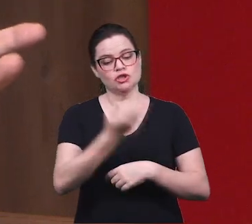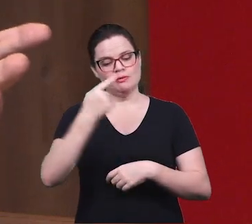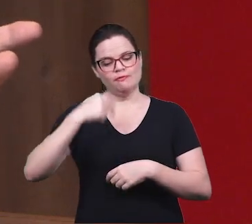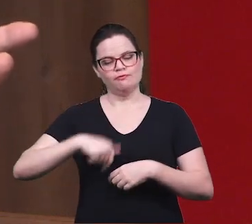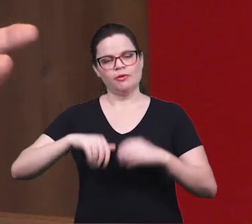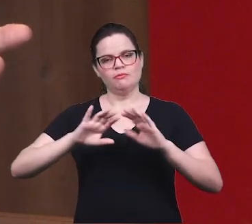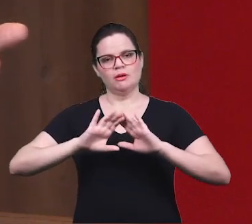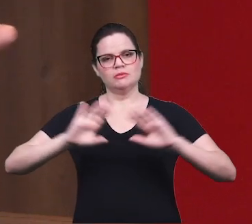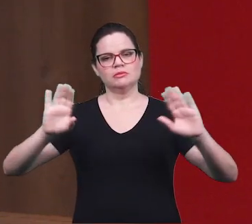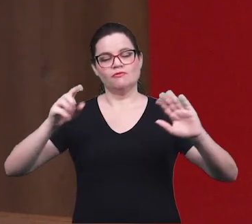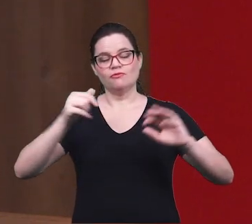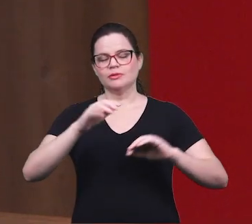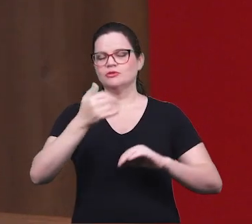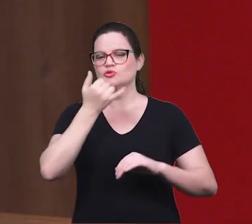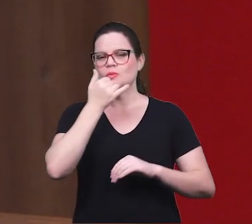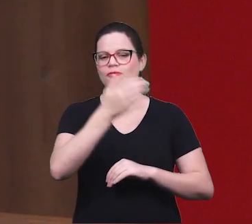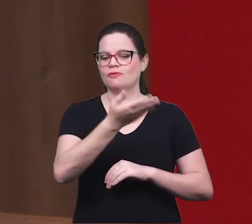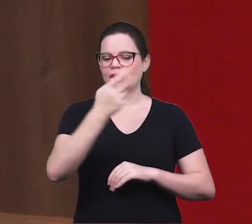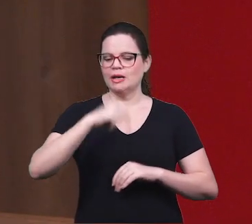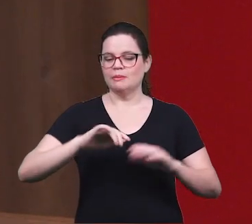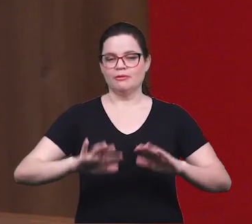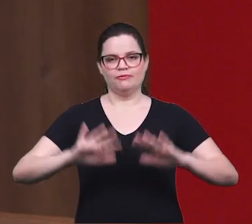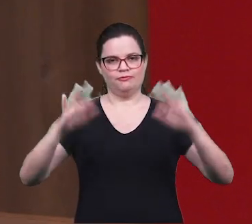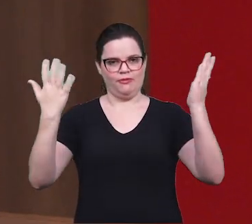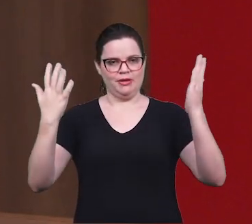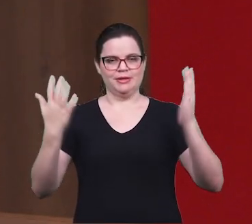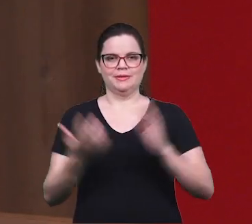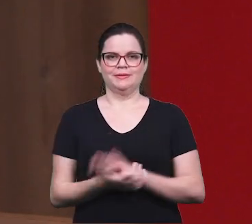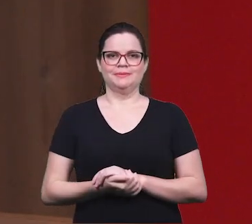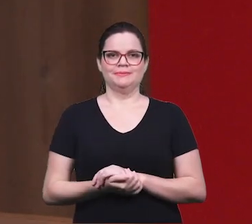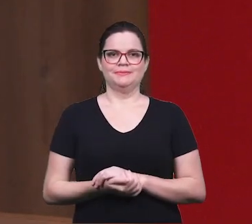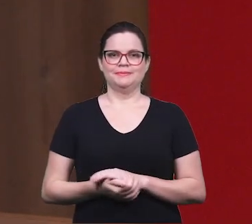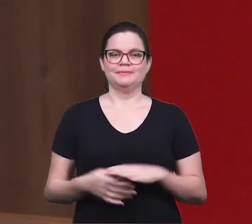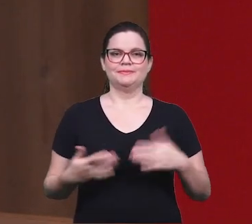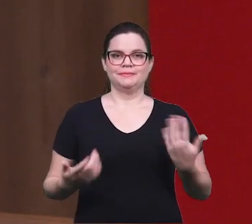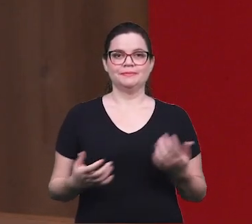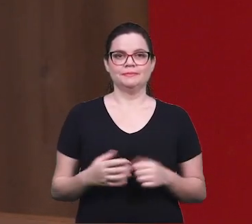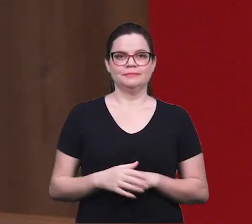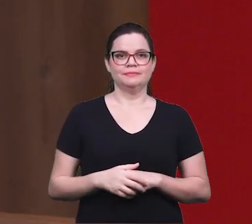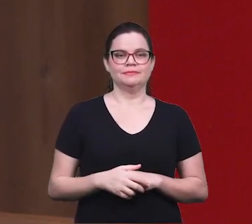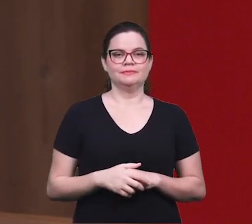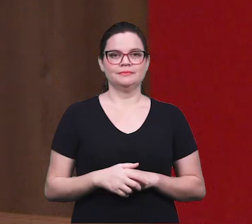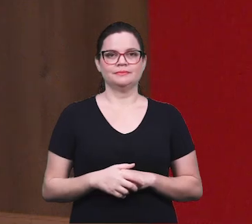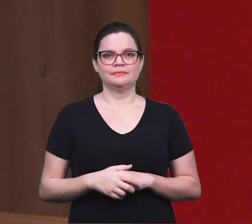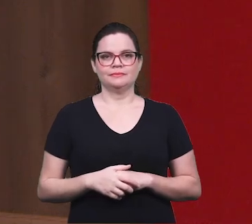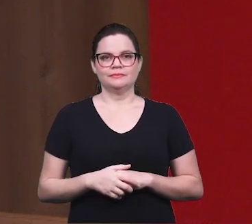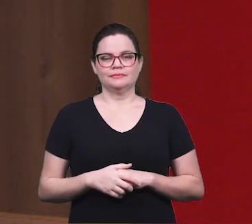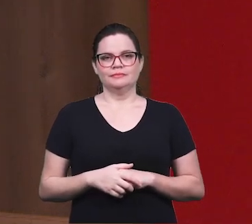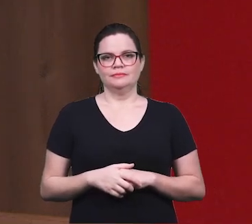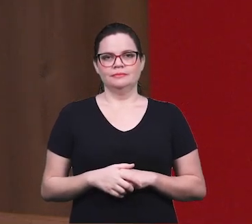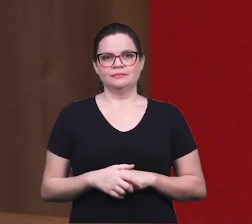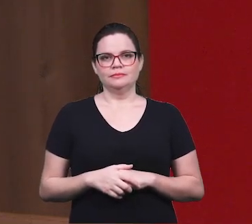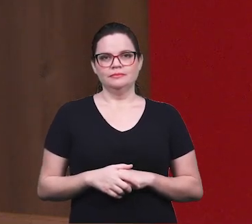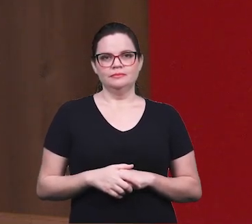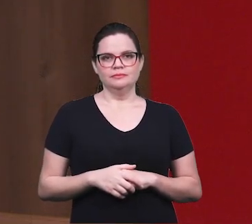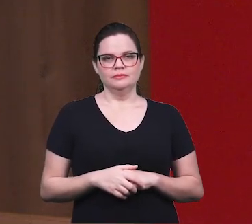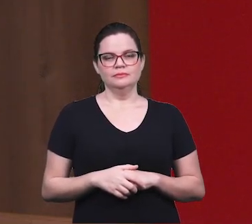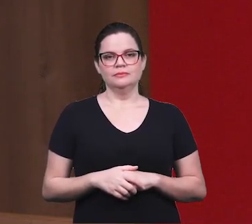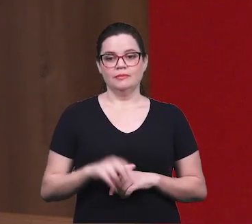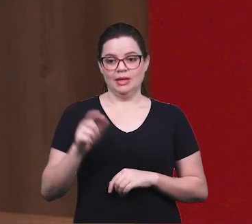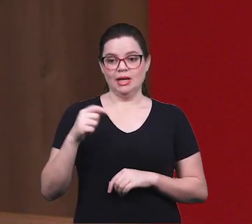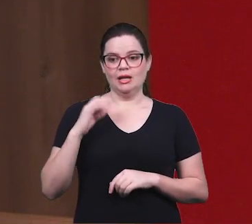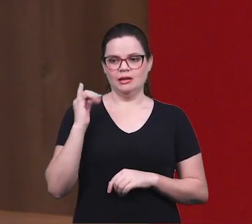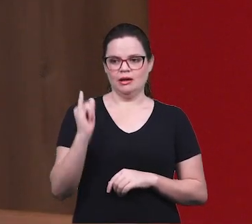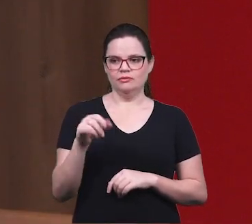que também foram alcançados, e a palavra do Senhor ao enviado